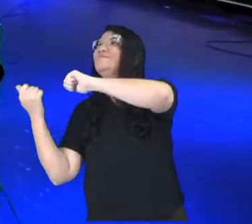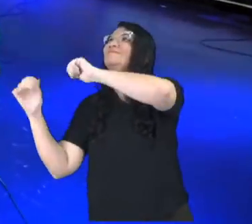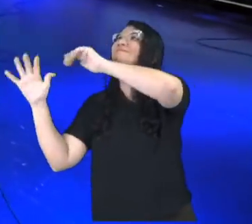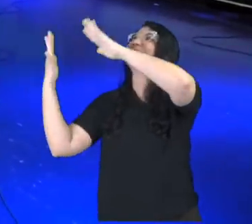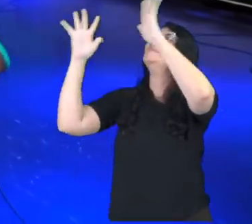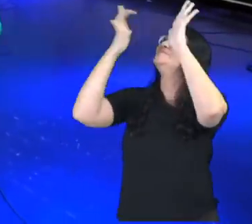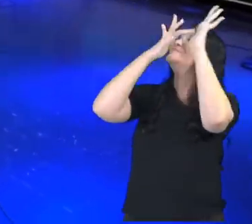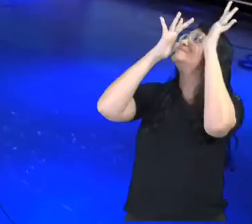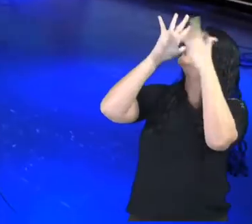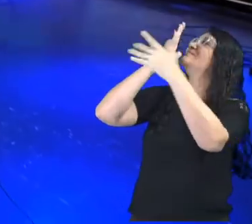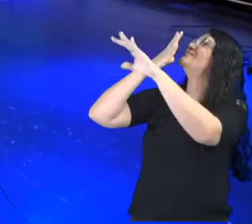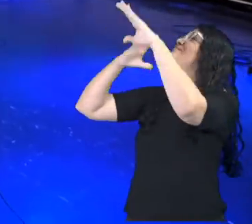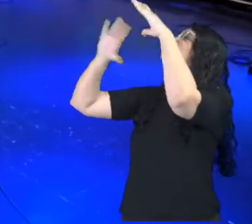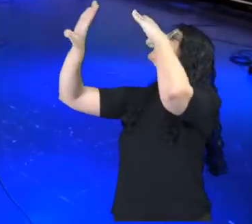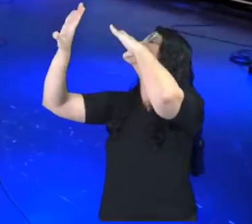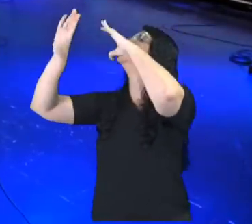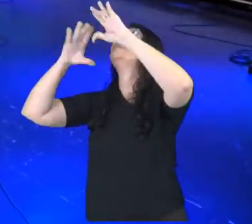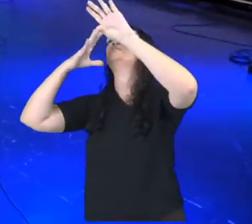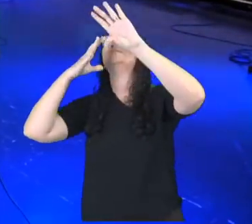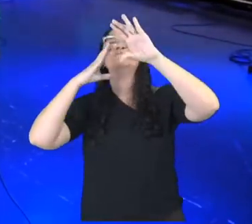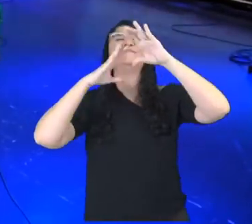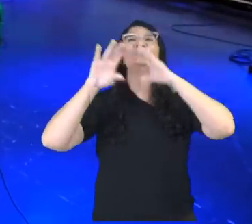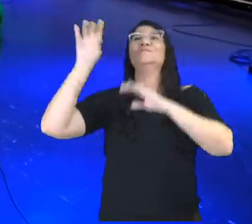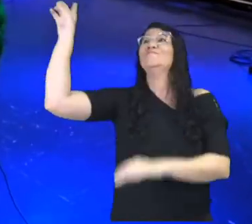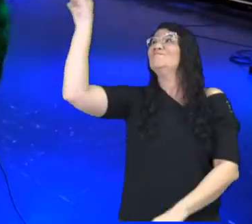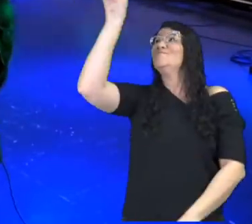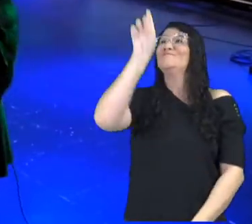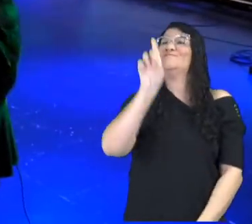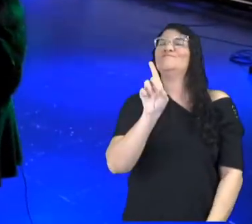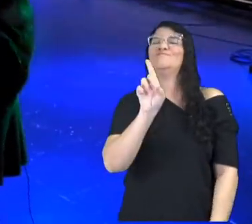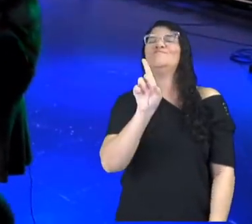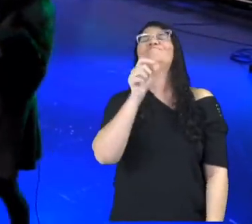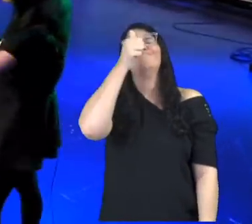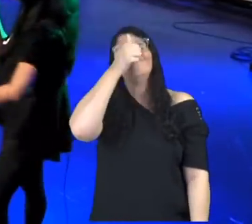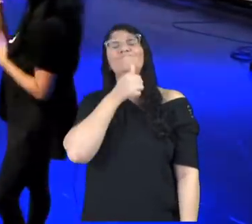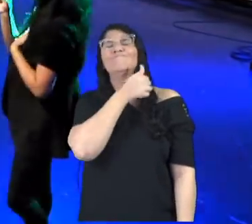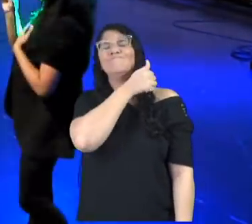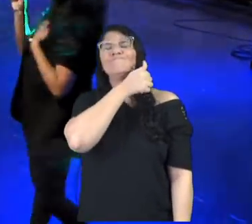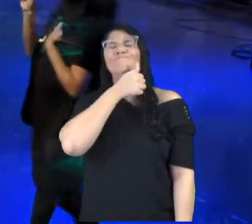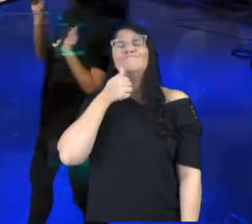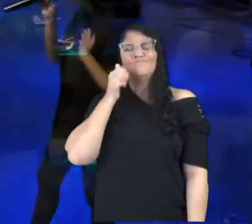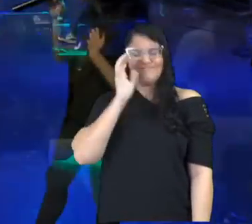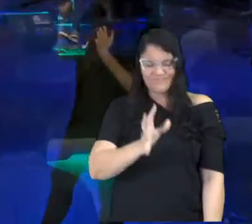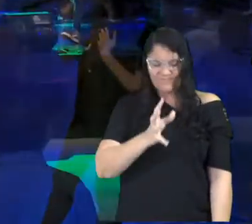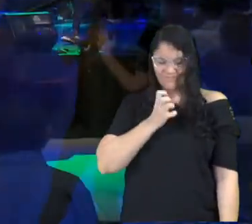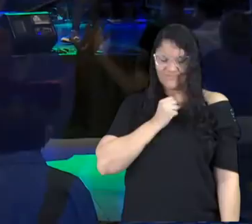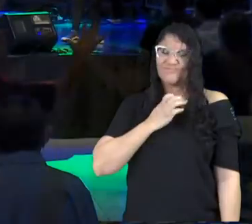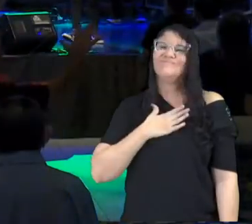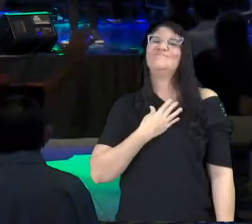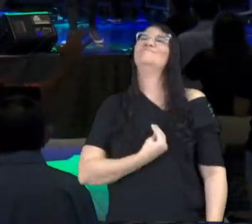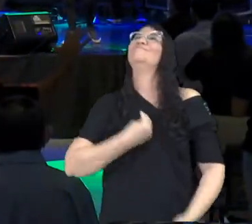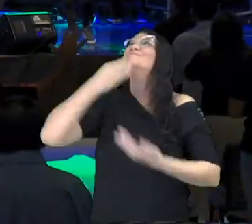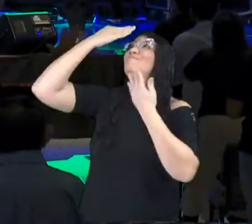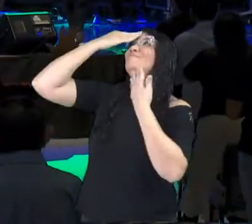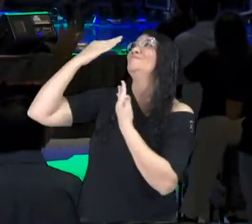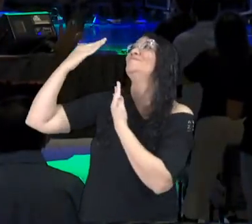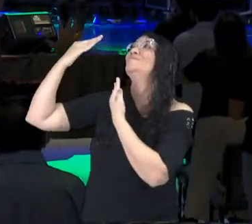Oh, Jesus, eu canto pelo que fez por mim.